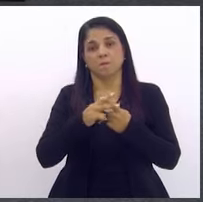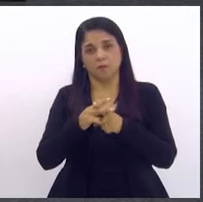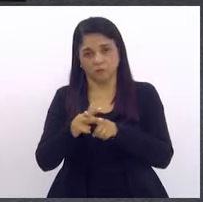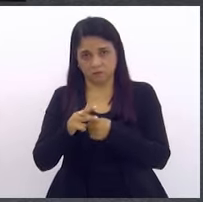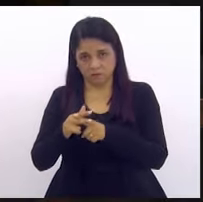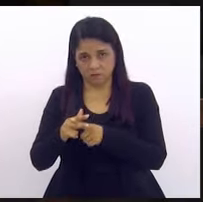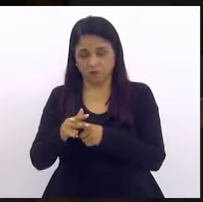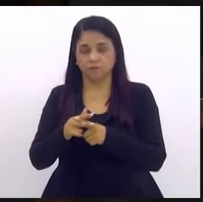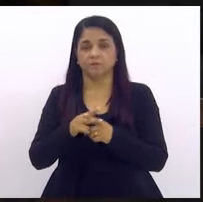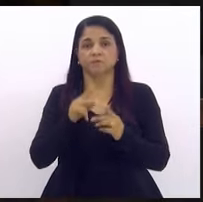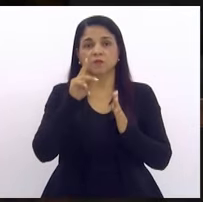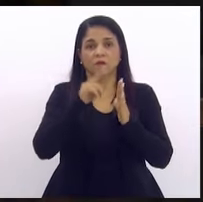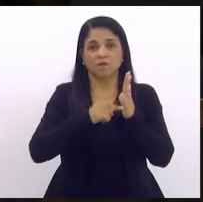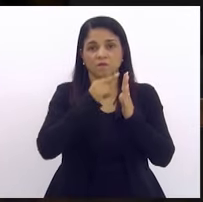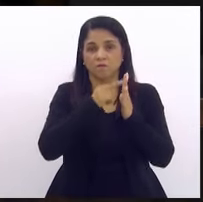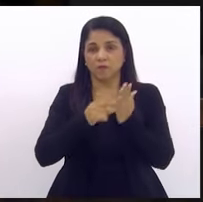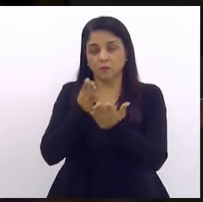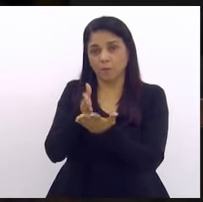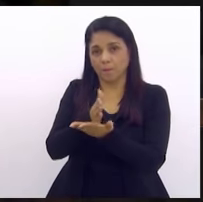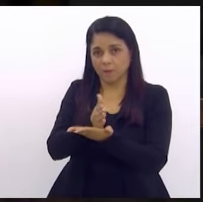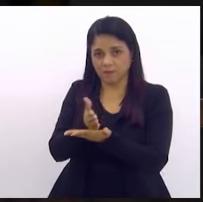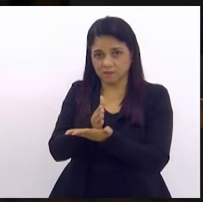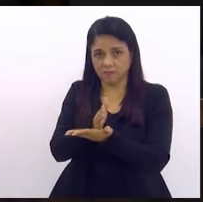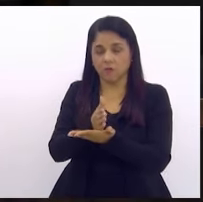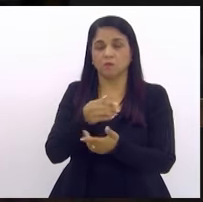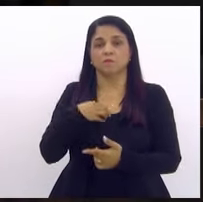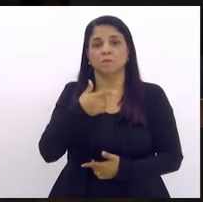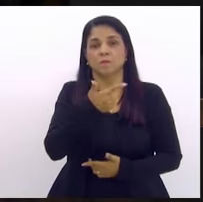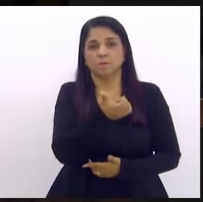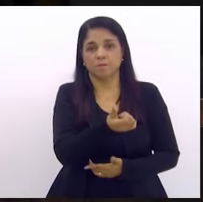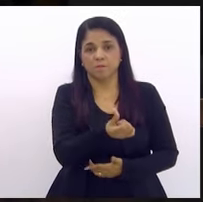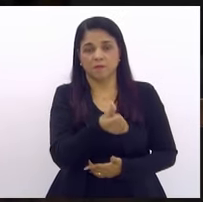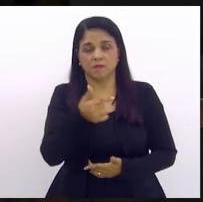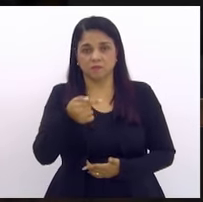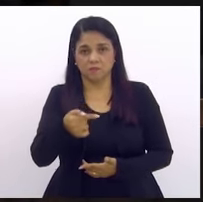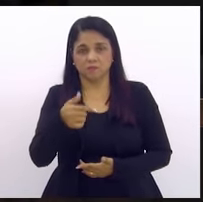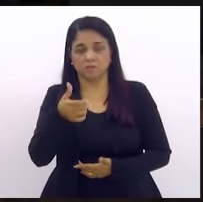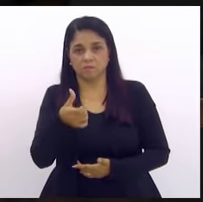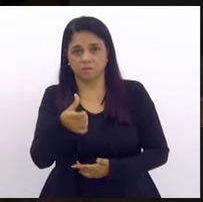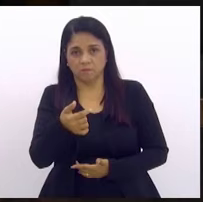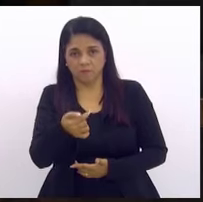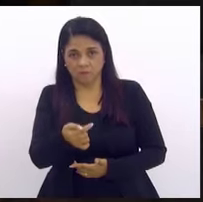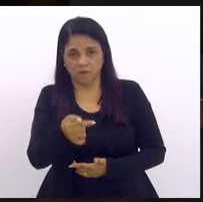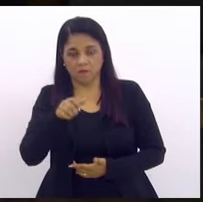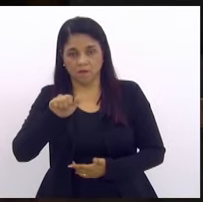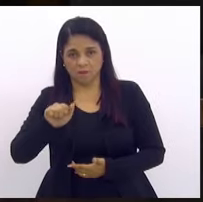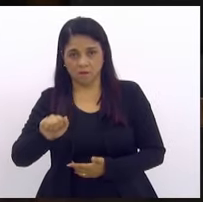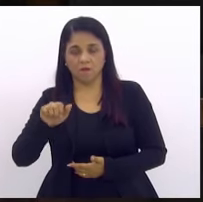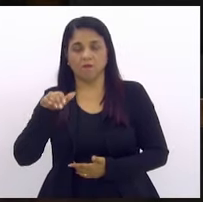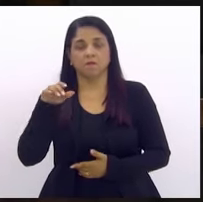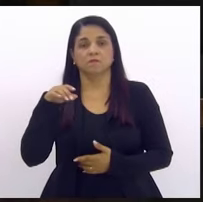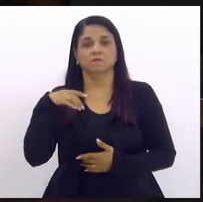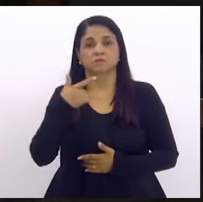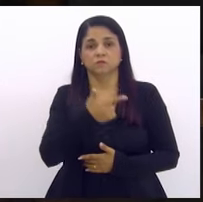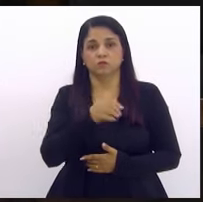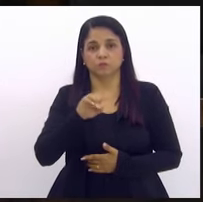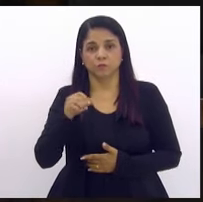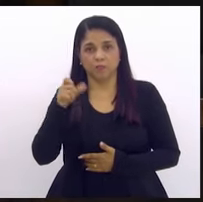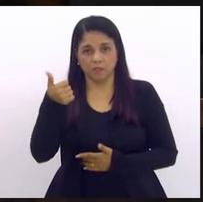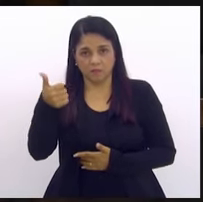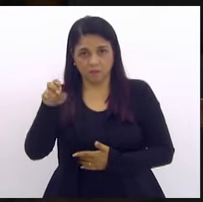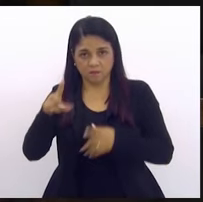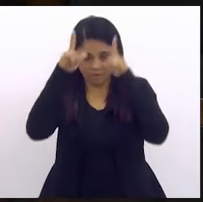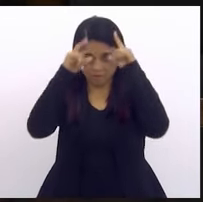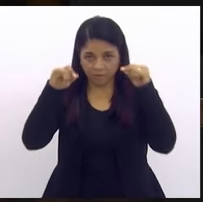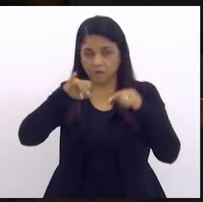presidente. Veto parcial oposto ao projeto de lei número 676-A de 2015, de autoria da deputada enfermeira Regiane, que institui a presença